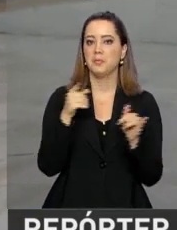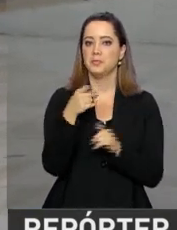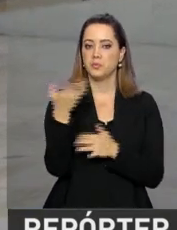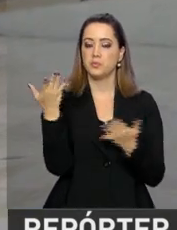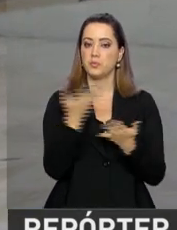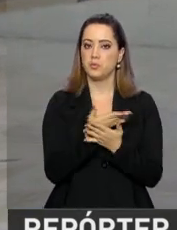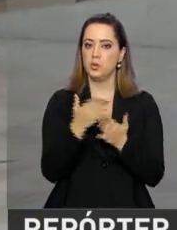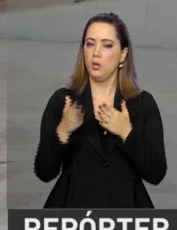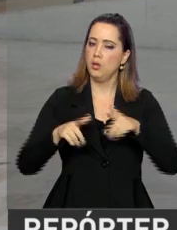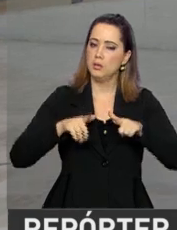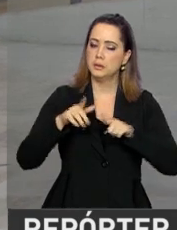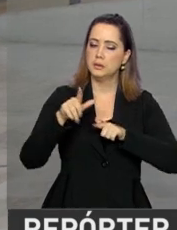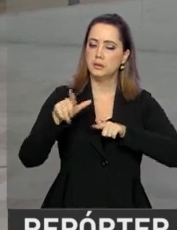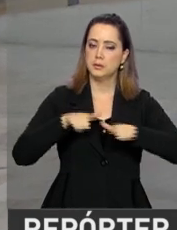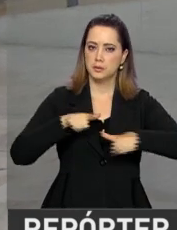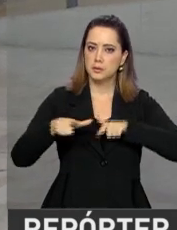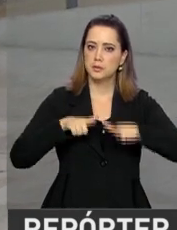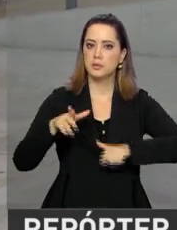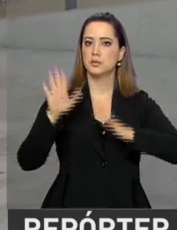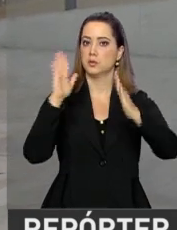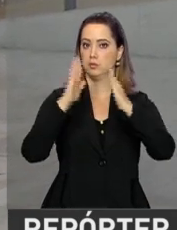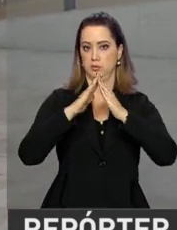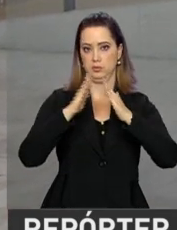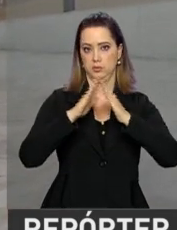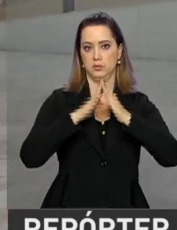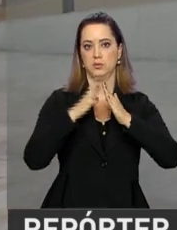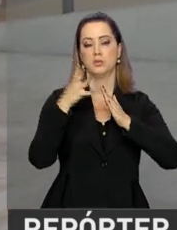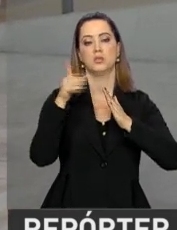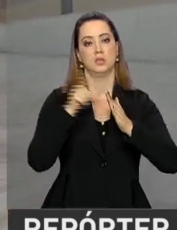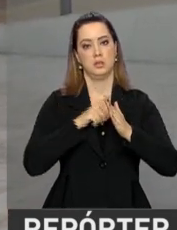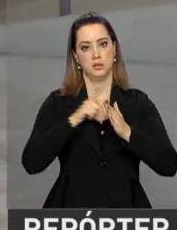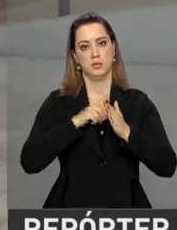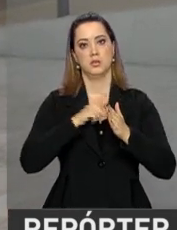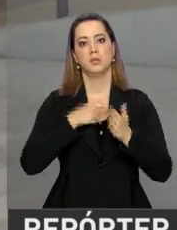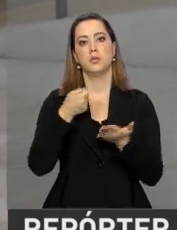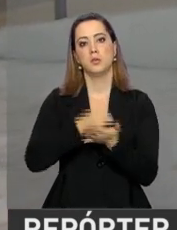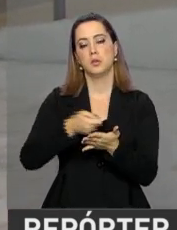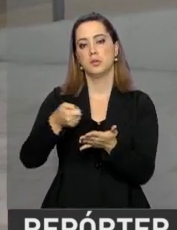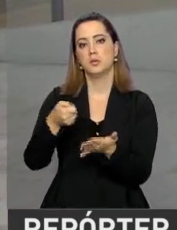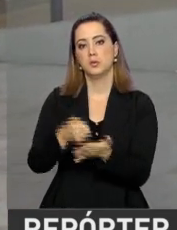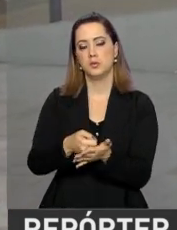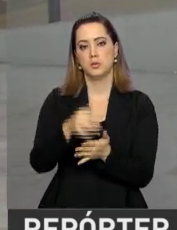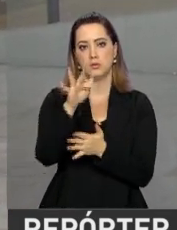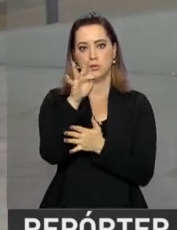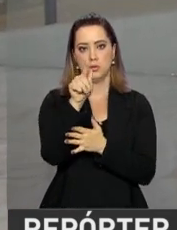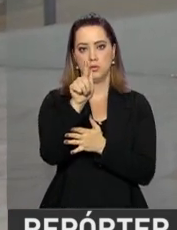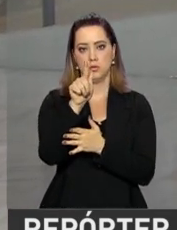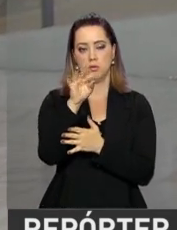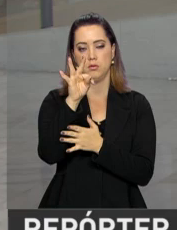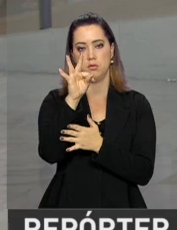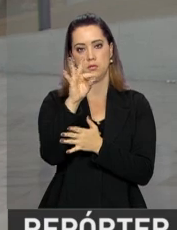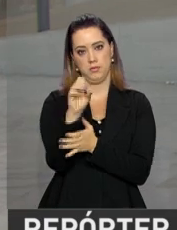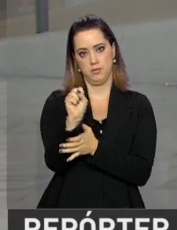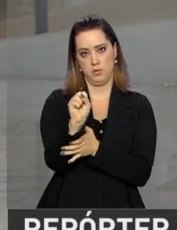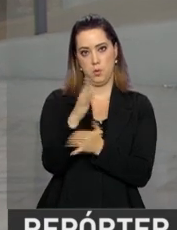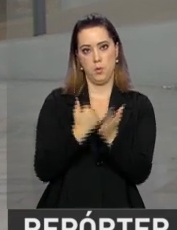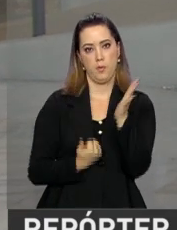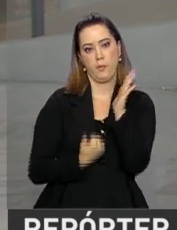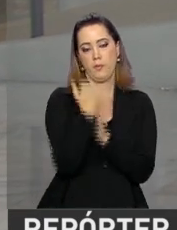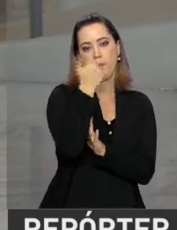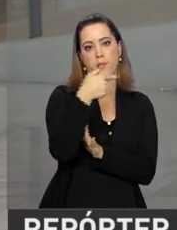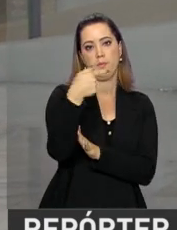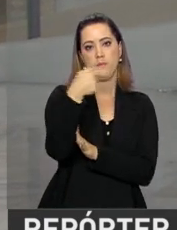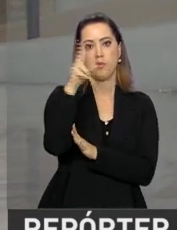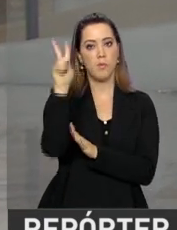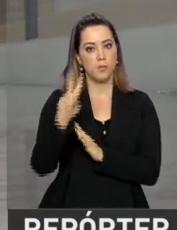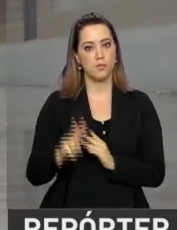empregados domésticos contemplados com recolhimento do Fundo de Garantia por Tempo de Serviço aumentou mais de 7 vezes no período de